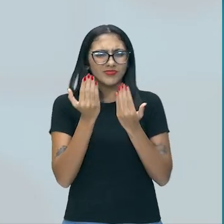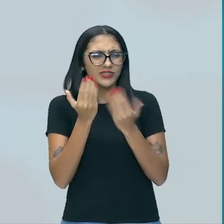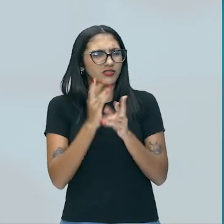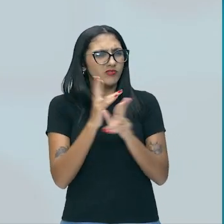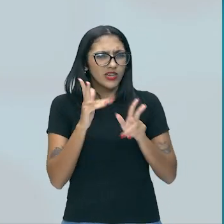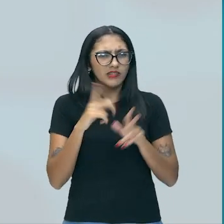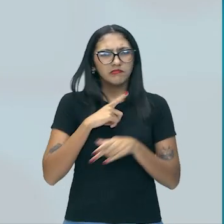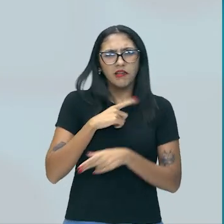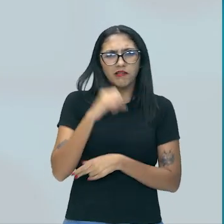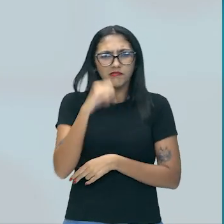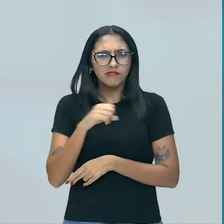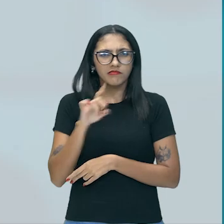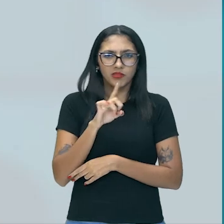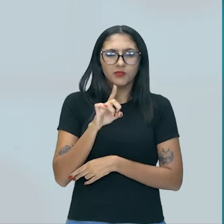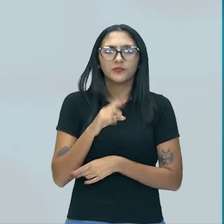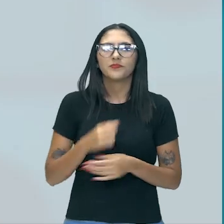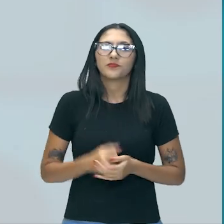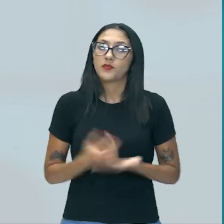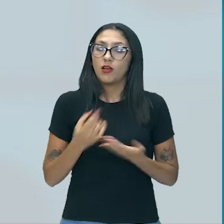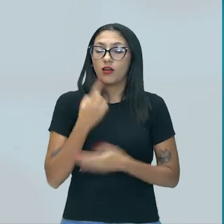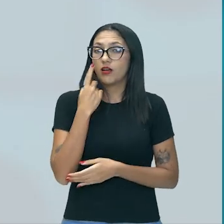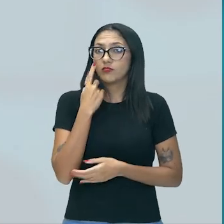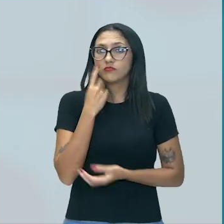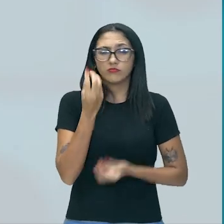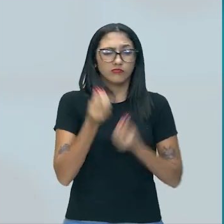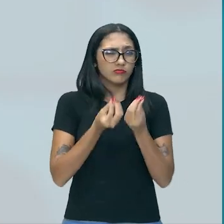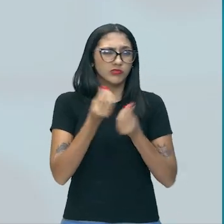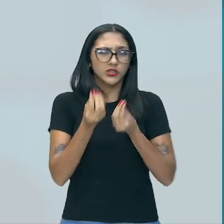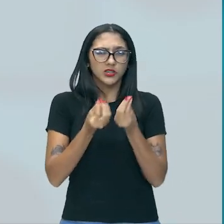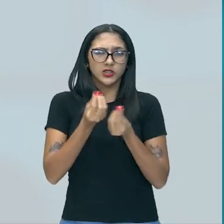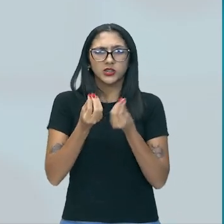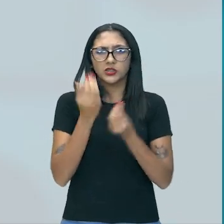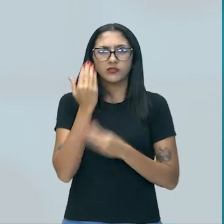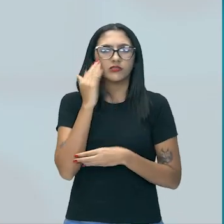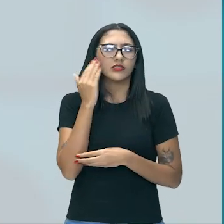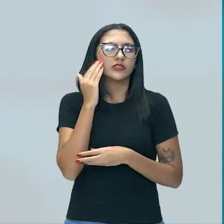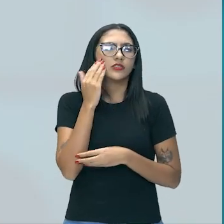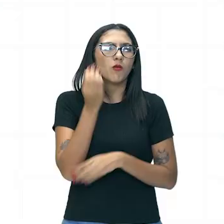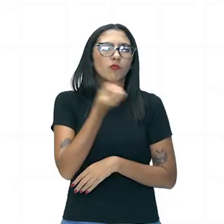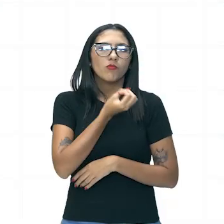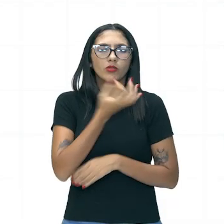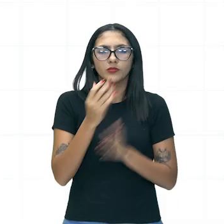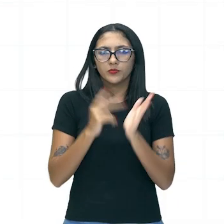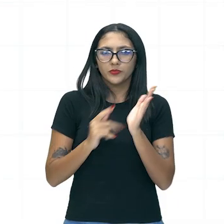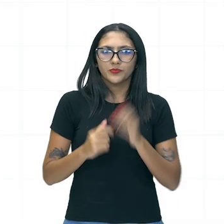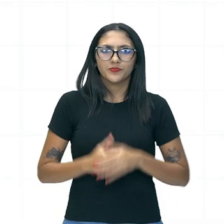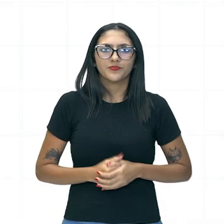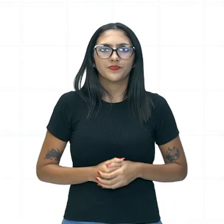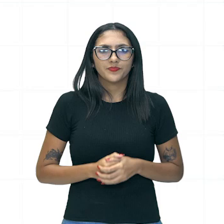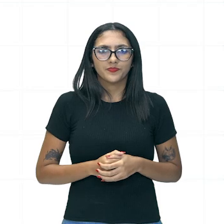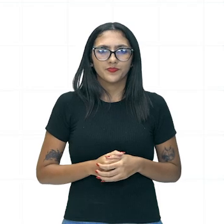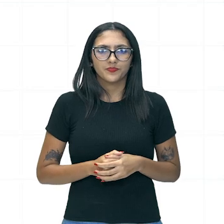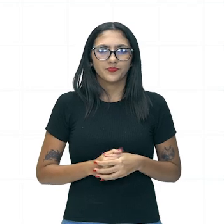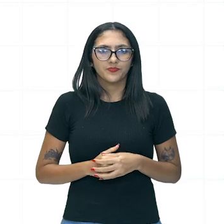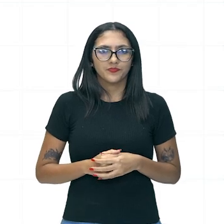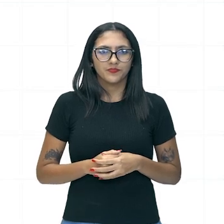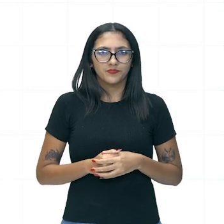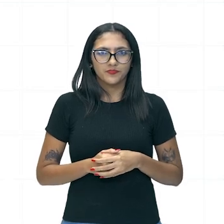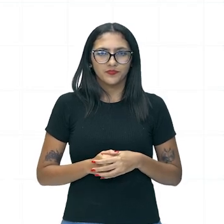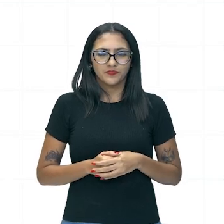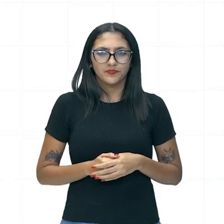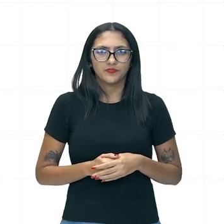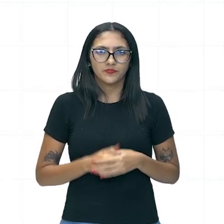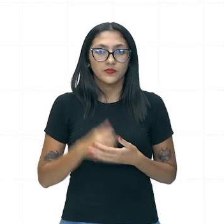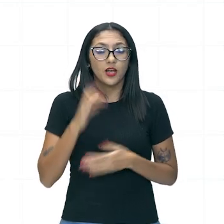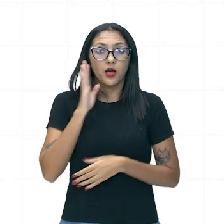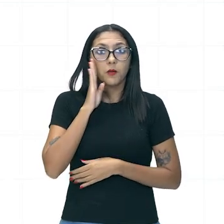Vamos ver agora qual é a principal forma de marcar pontos durante uma partida de rugby. Então, a principal